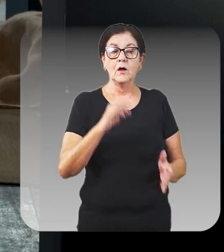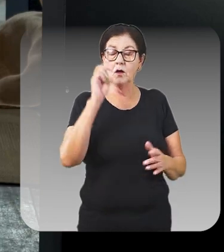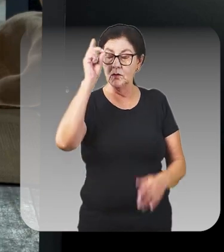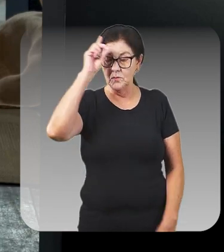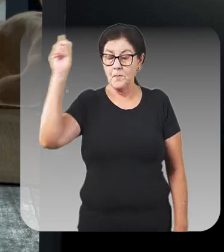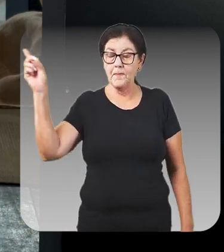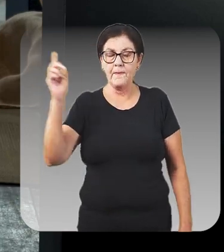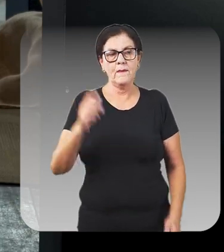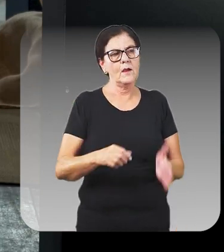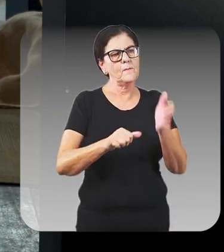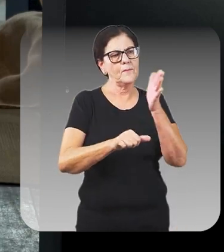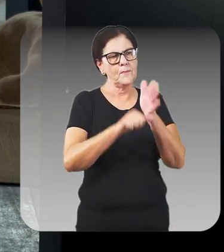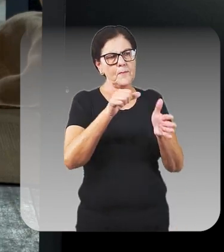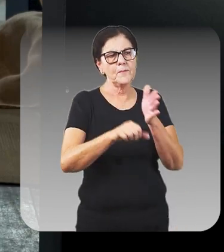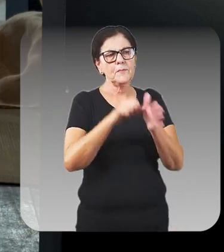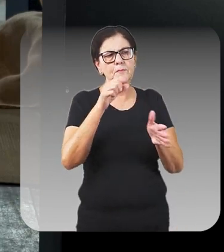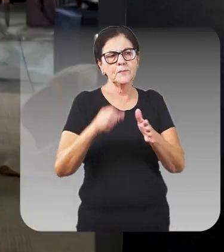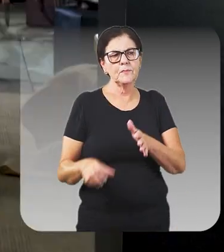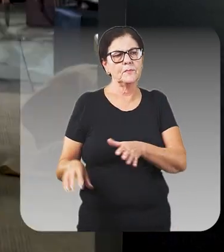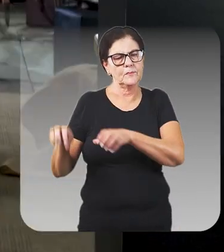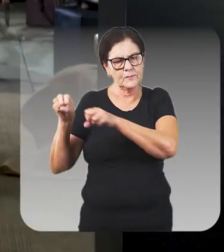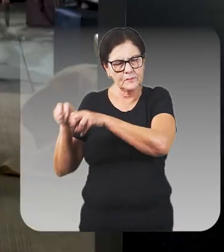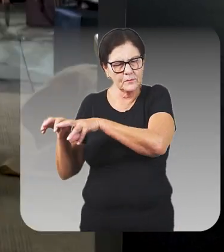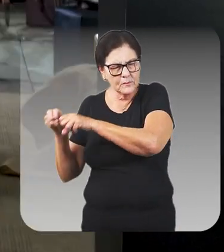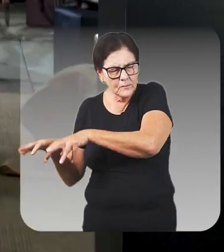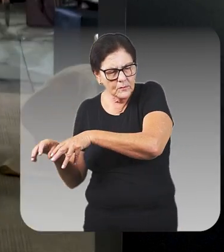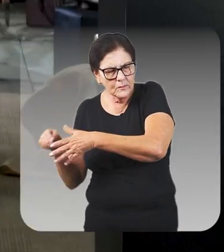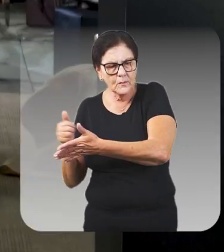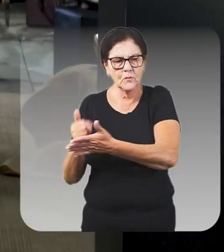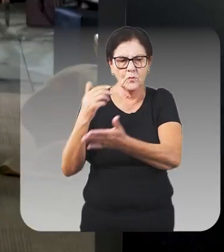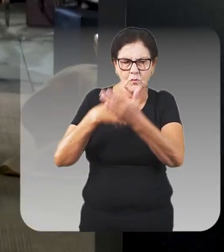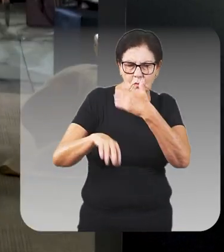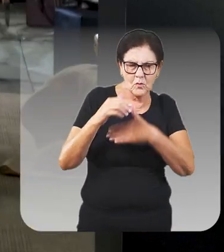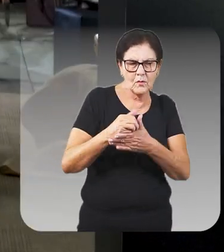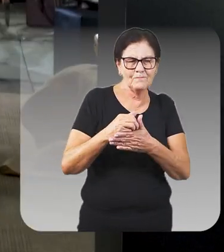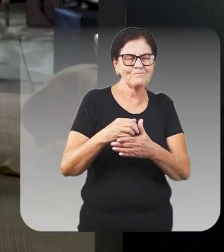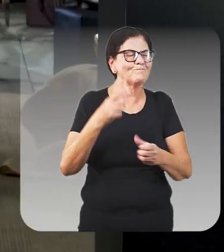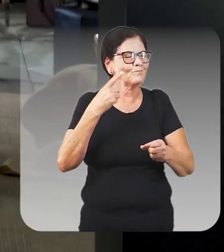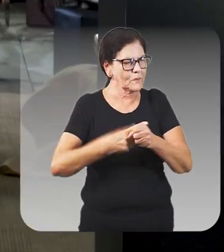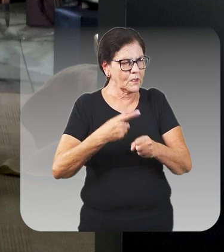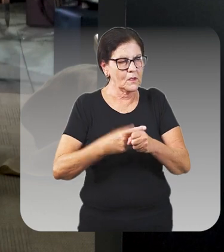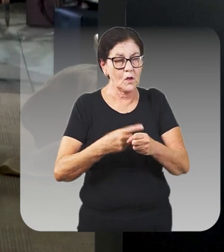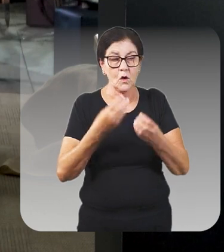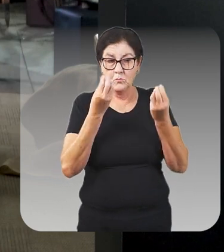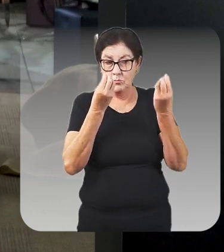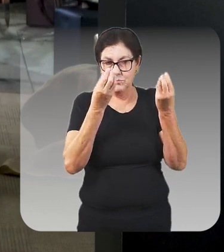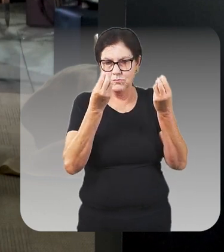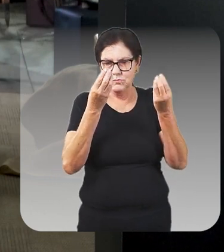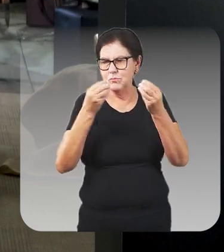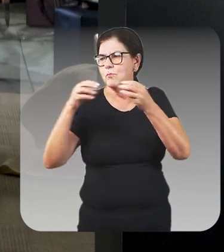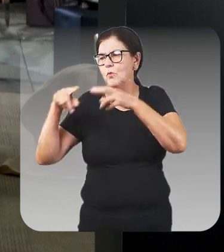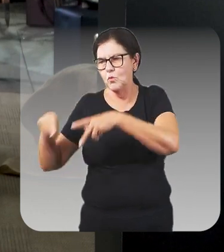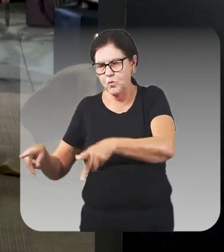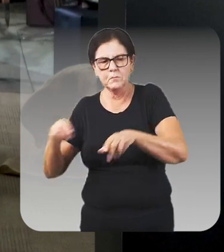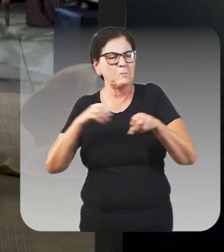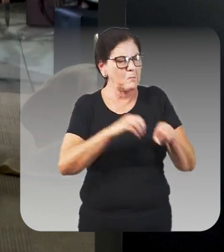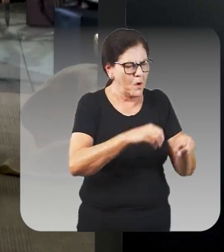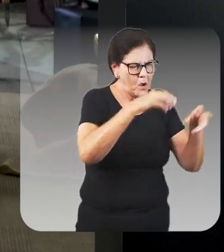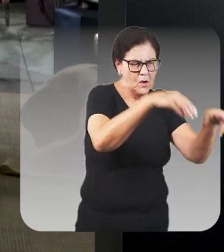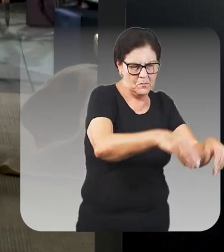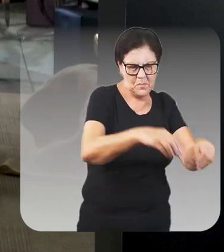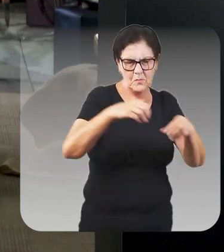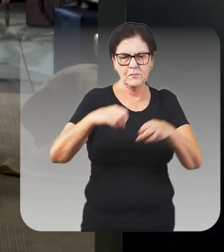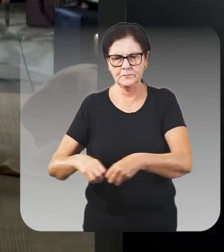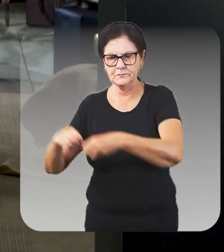1º de setembro de 1968. Também houve uma grande movimentação na cidade, a população